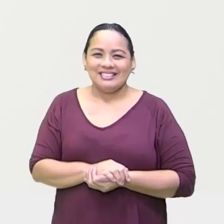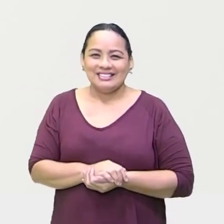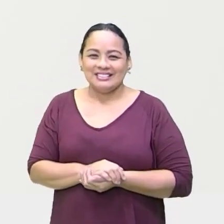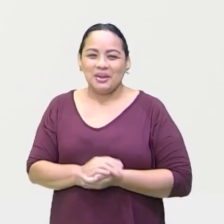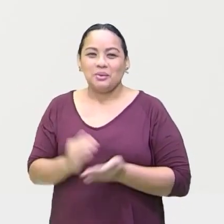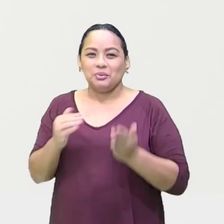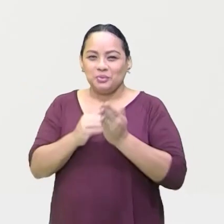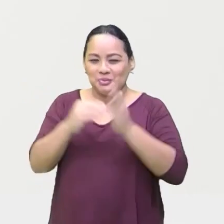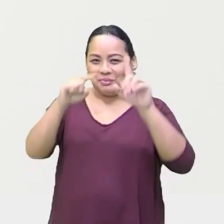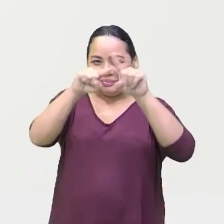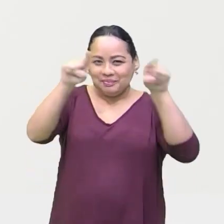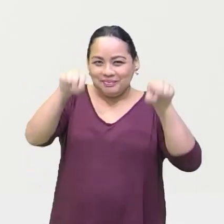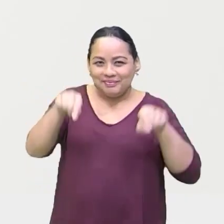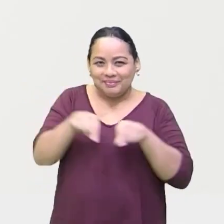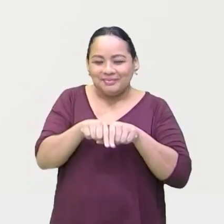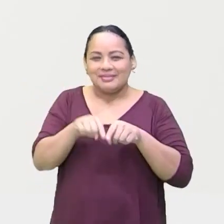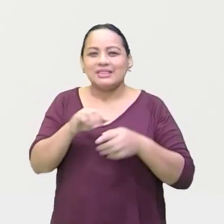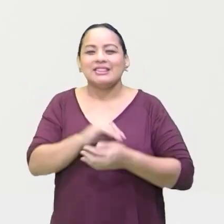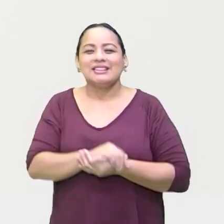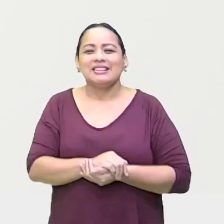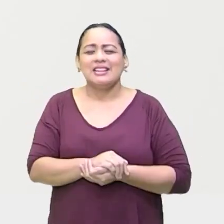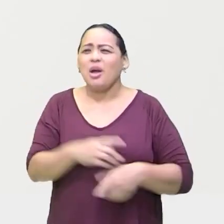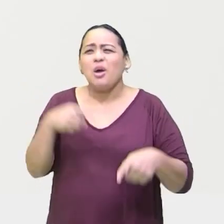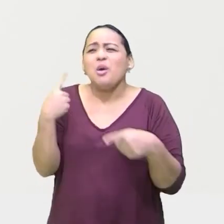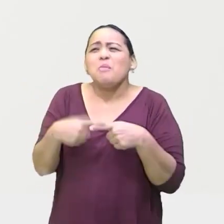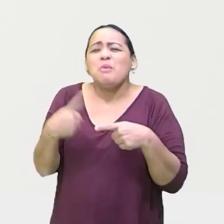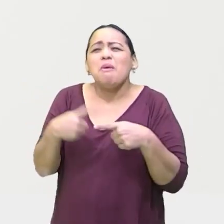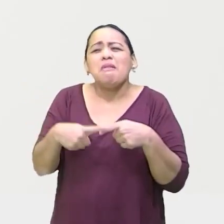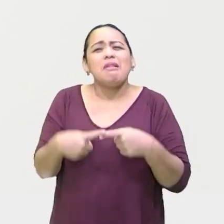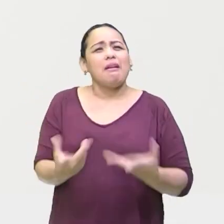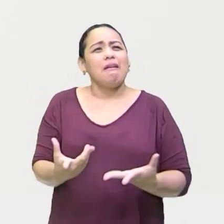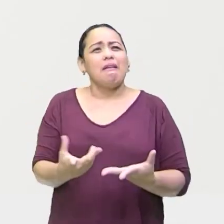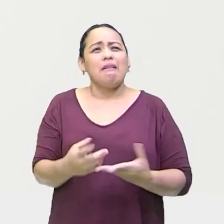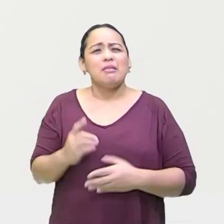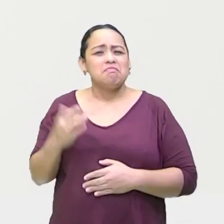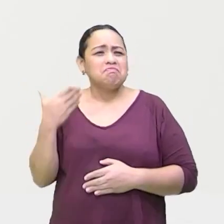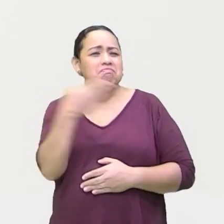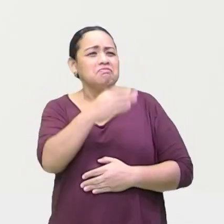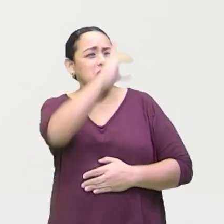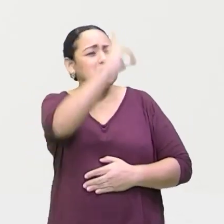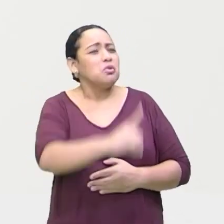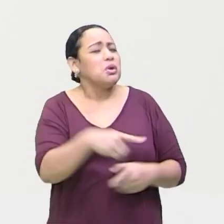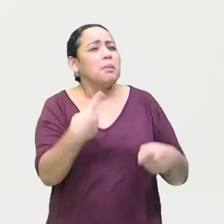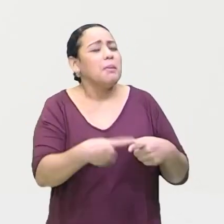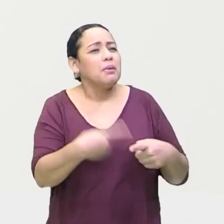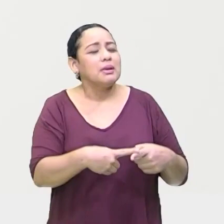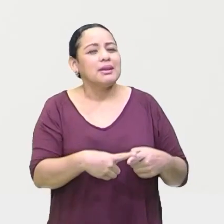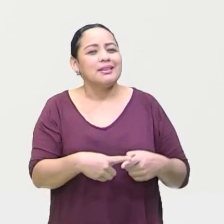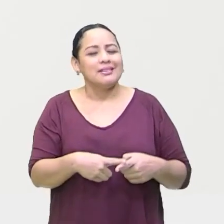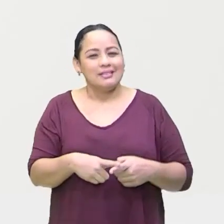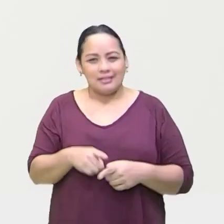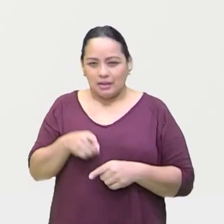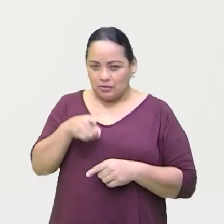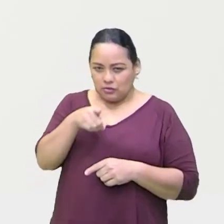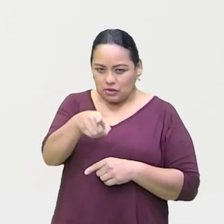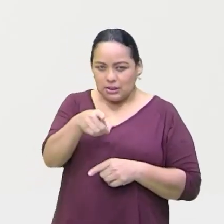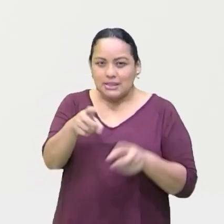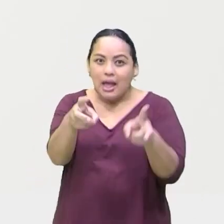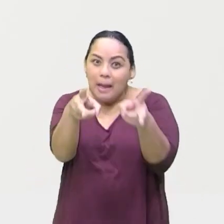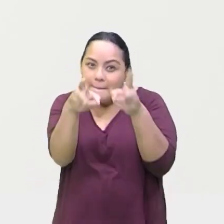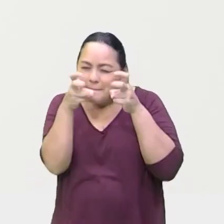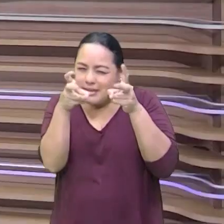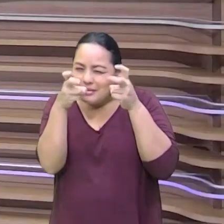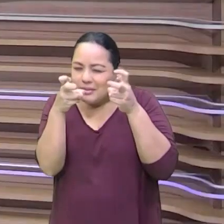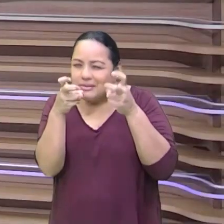Último quadrinho. Por que será que fui parar na diretoria? Perceberam só? Olha